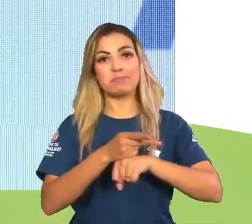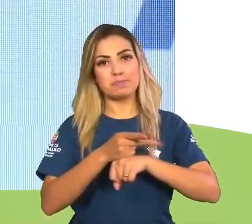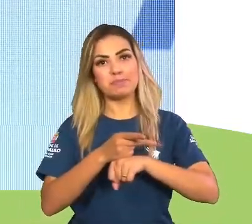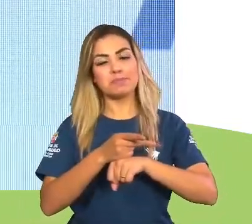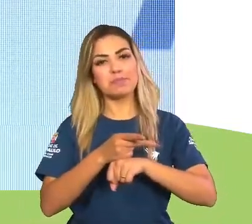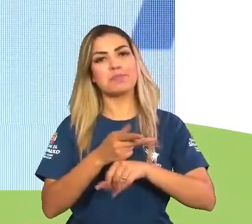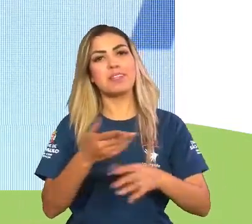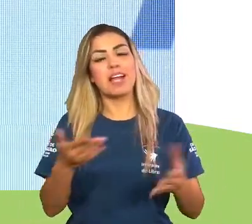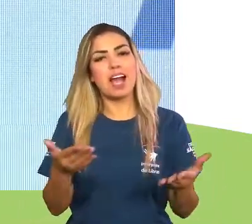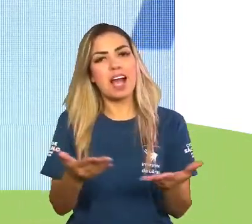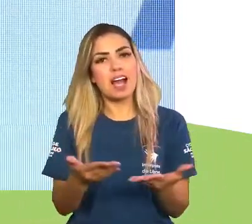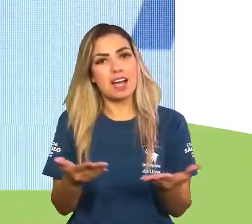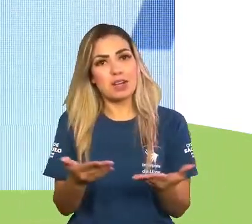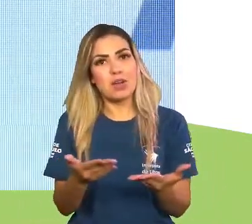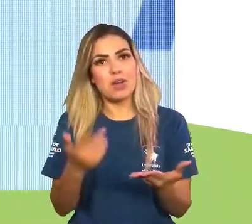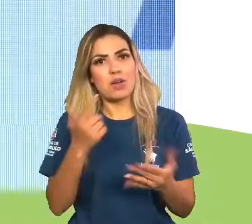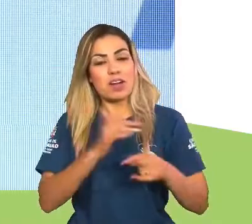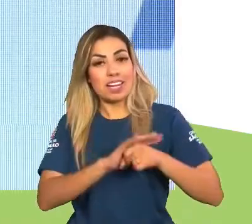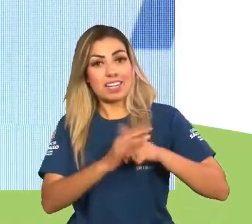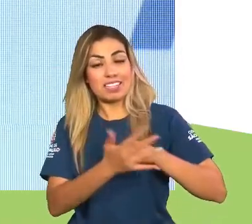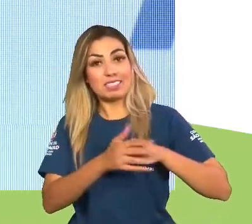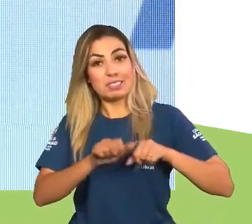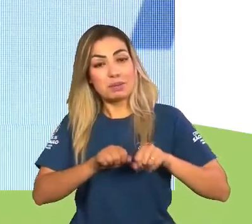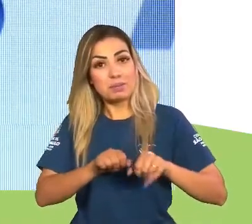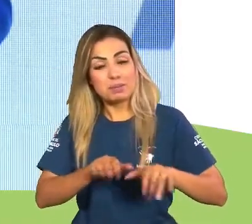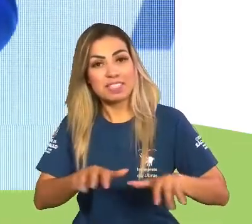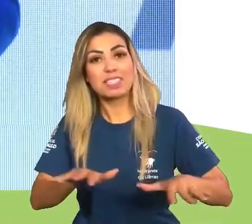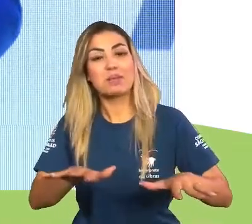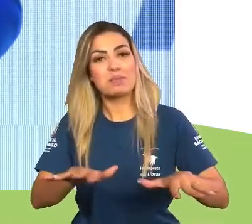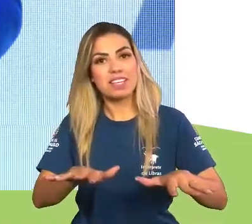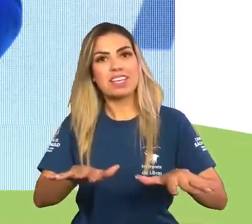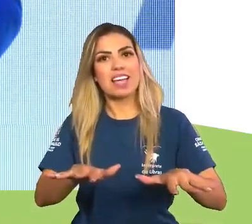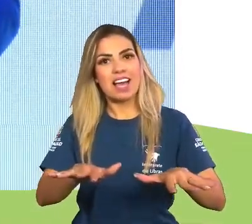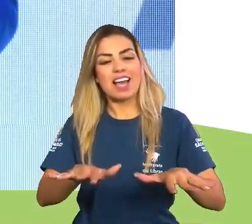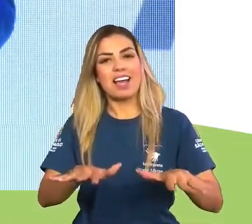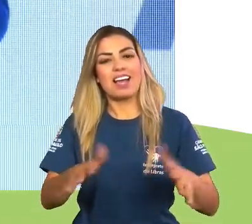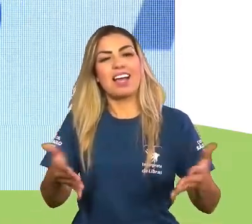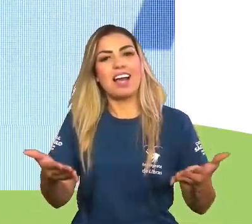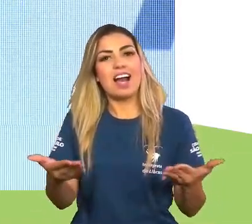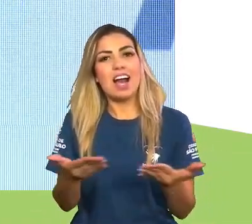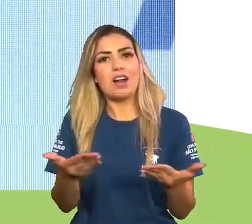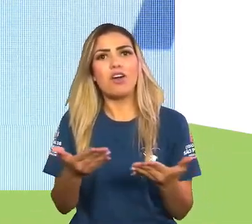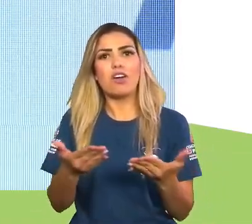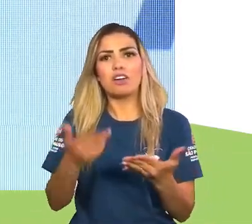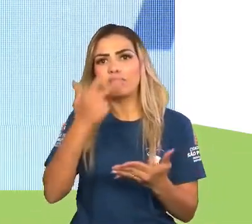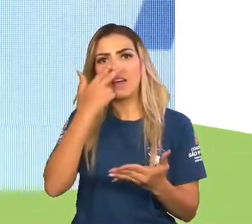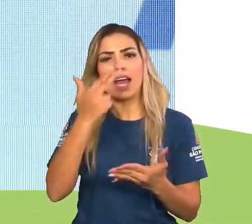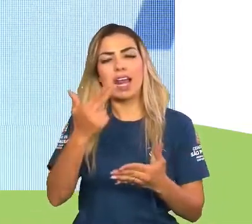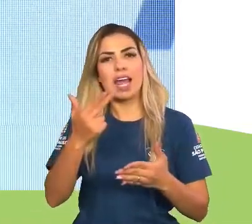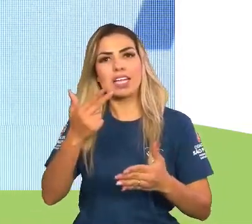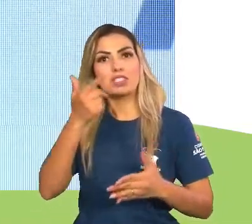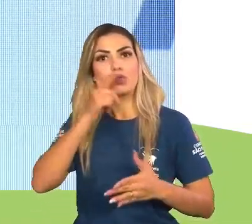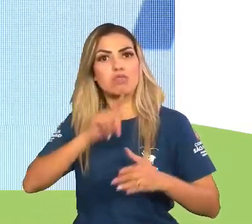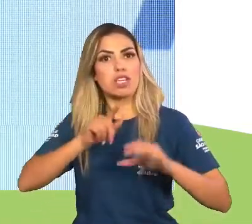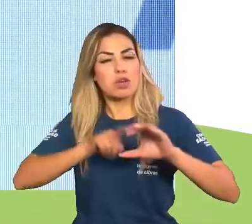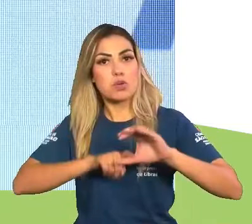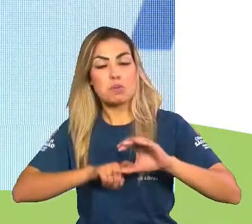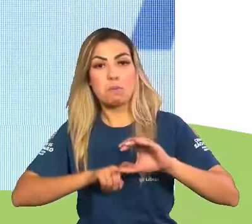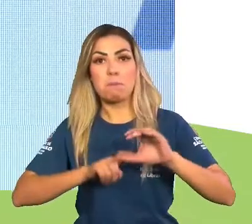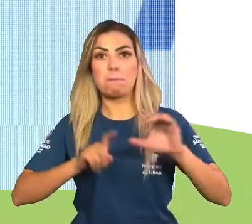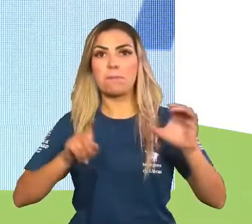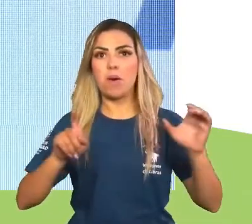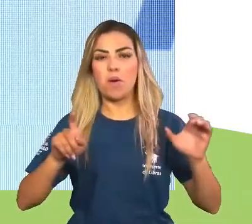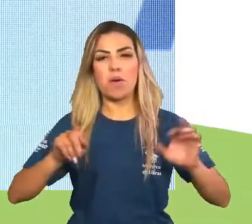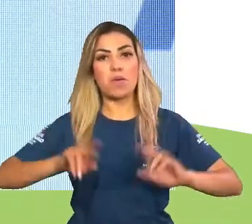ortopédico, somente, não que não seja, mas que na pandemia assumiu um protagonismo, um destaque